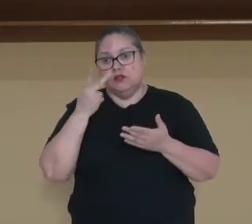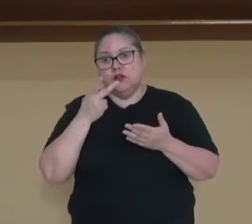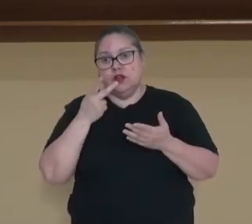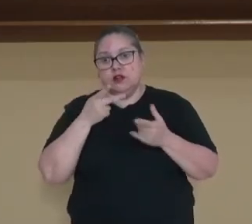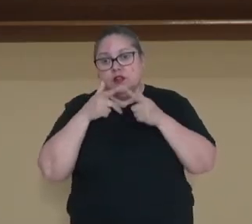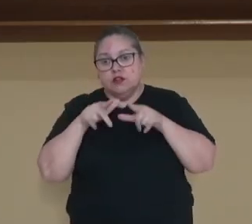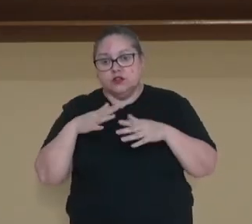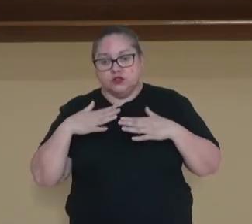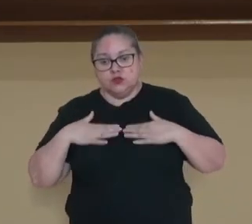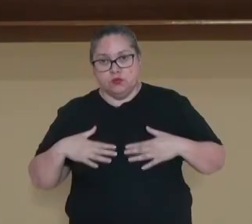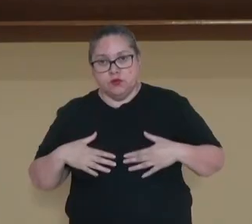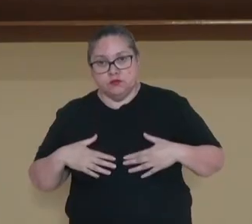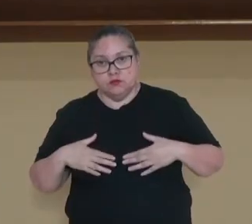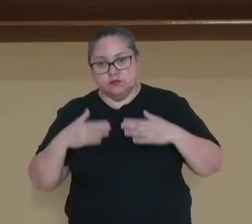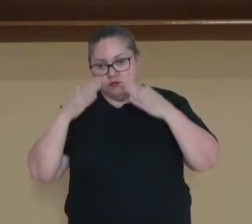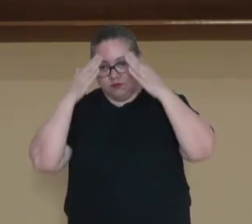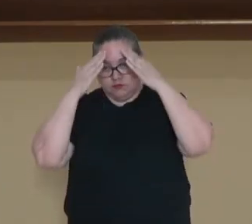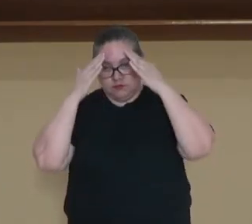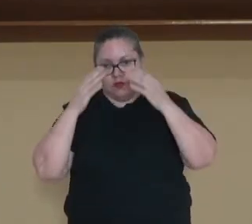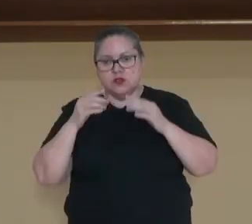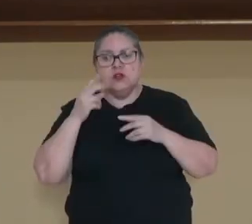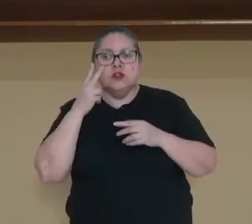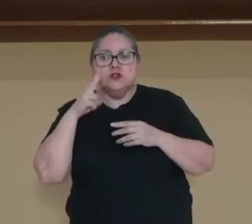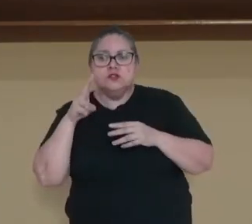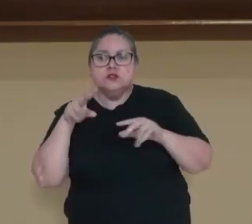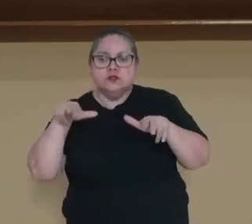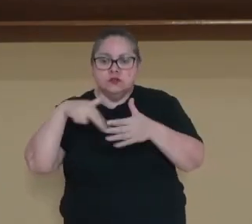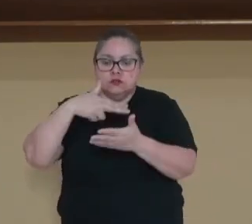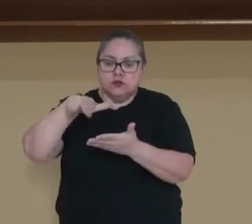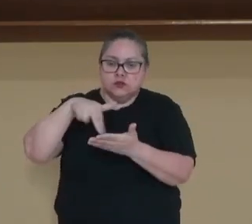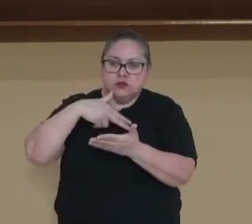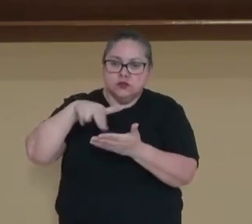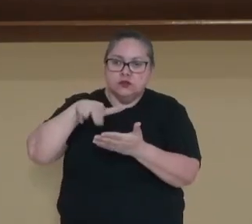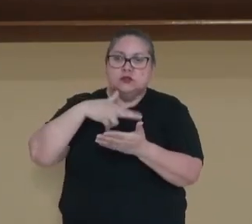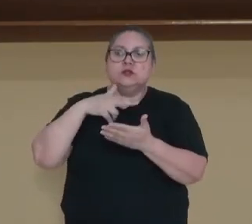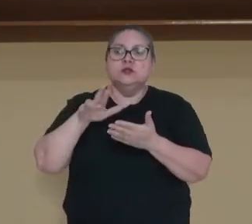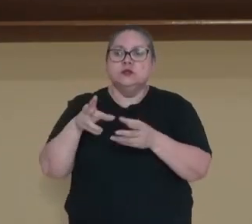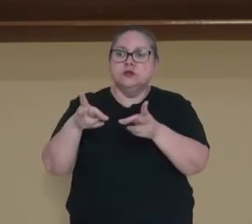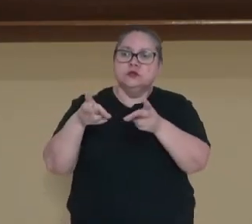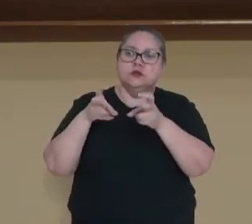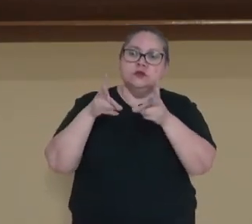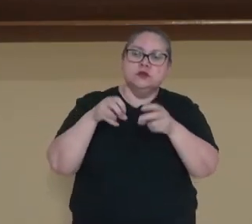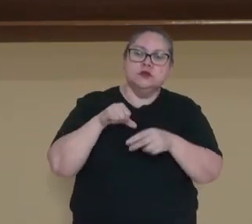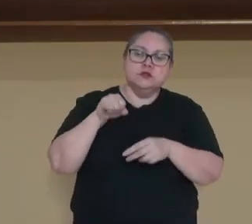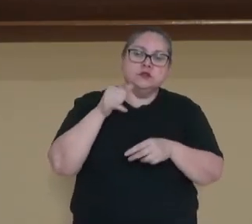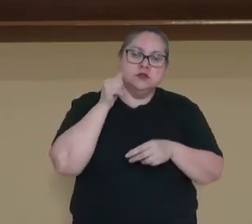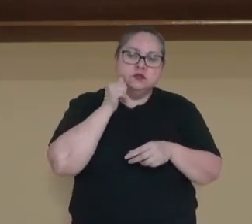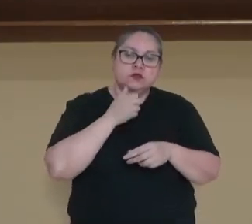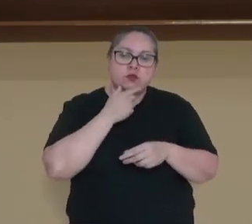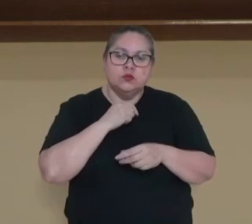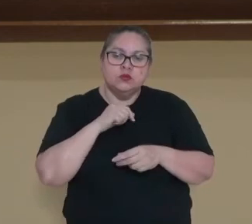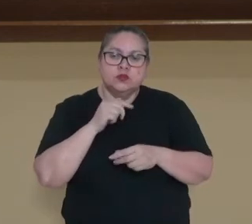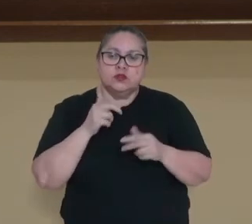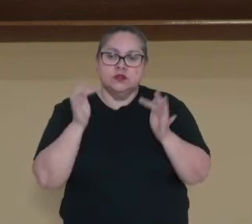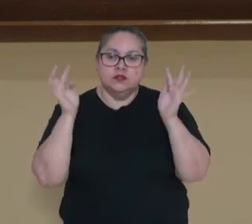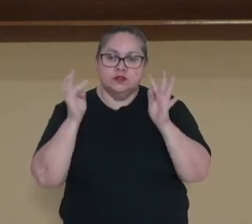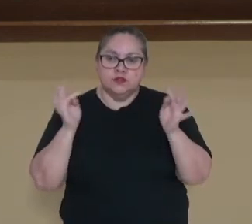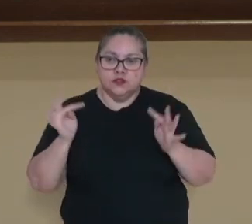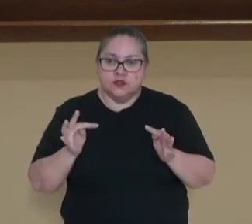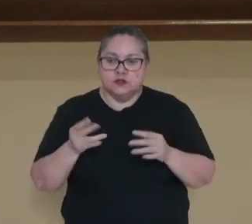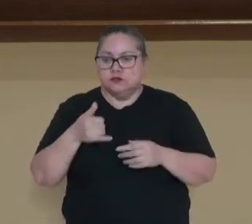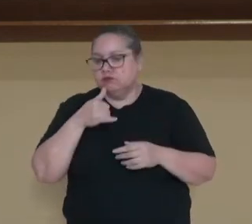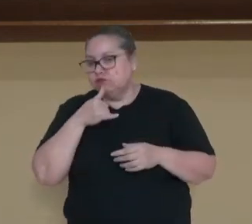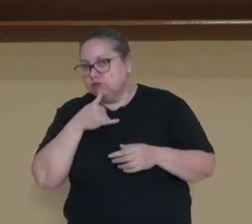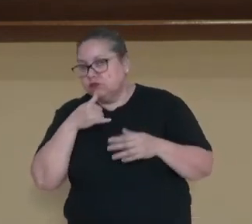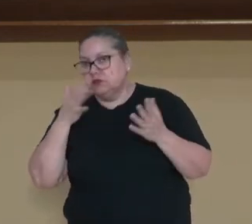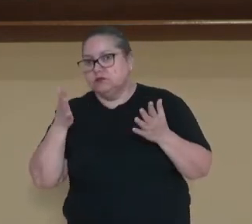linguagem corporal? Né? Quando você assiste uma dança, você consegue perceber se o dançarino está alegre, se ele está